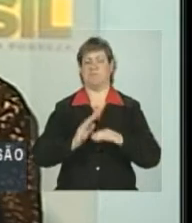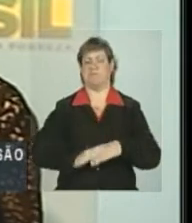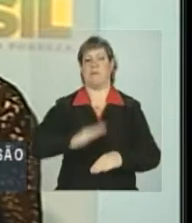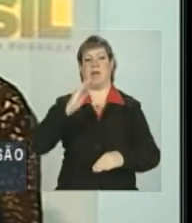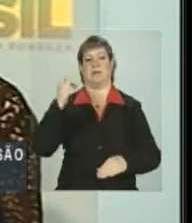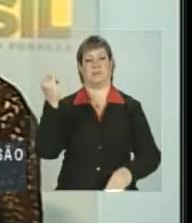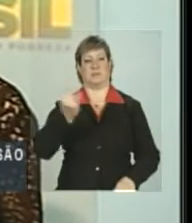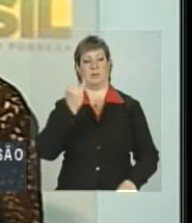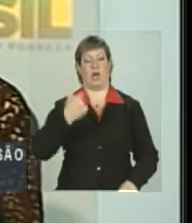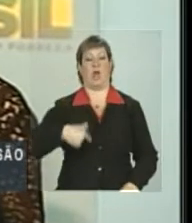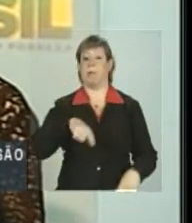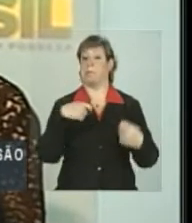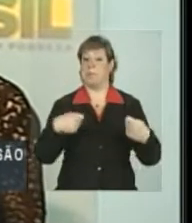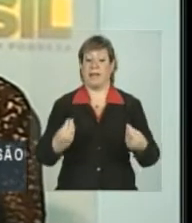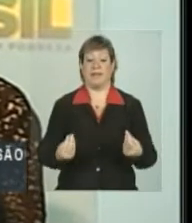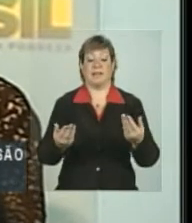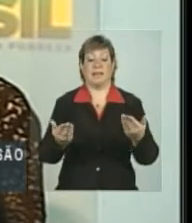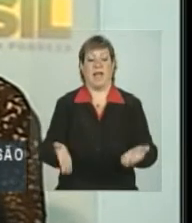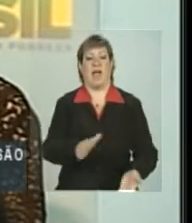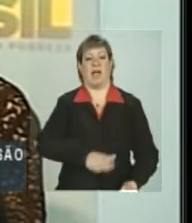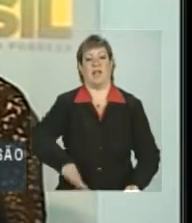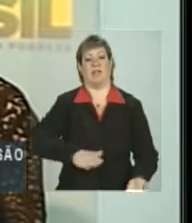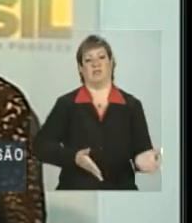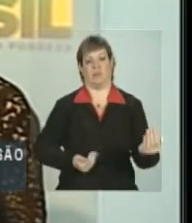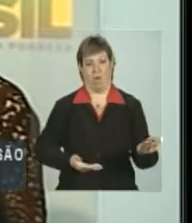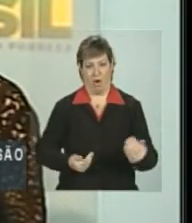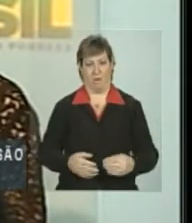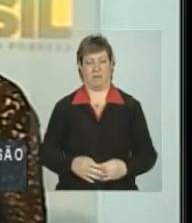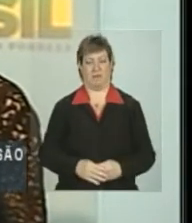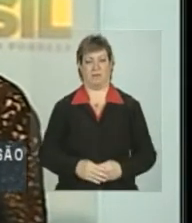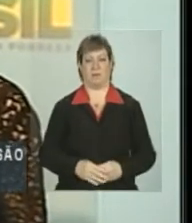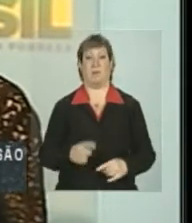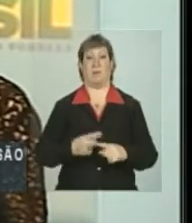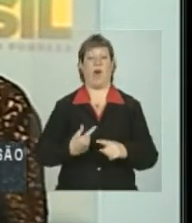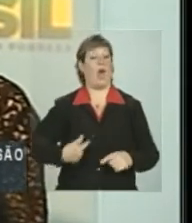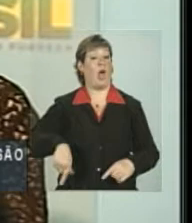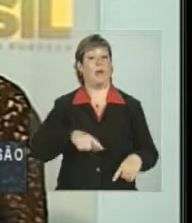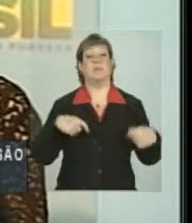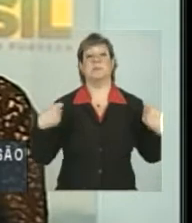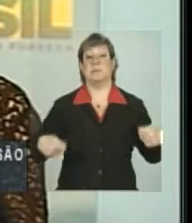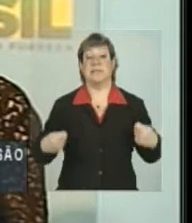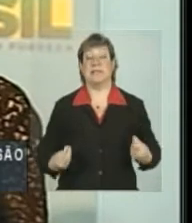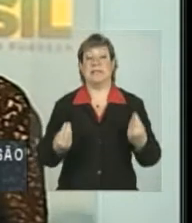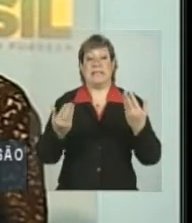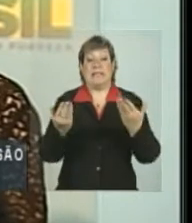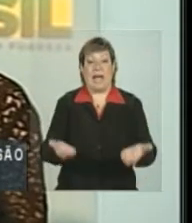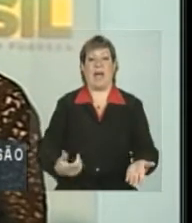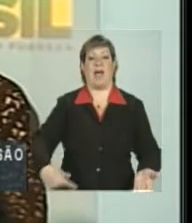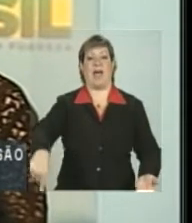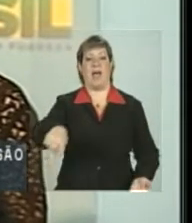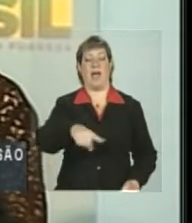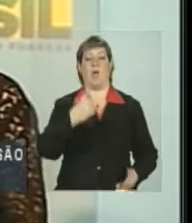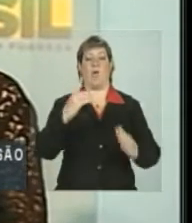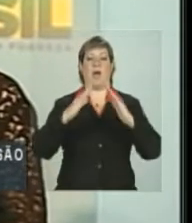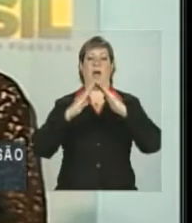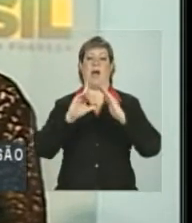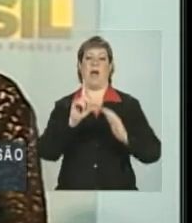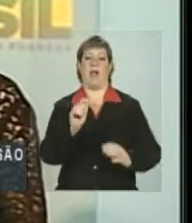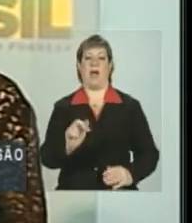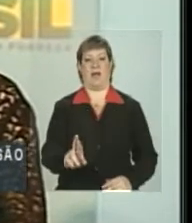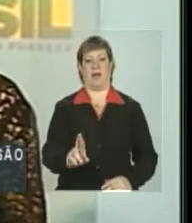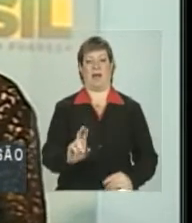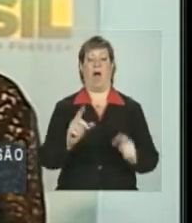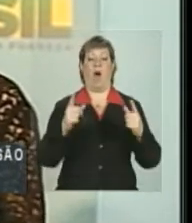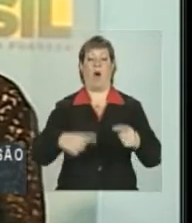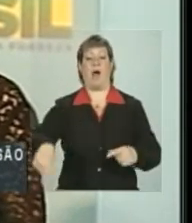importante que nós temos de dar para crianças e jovens. Porque nós precisamos de dar a elas um lar no qual